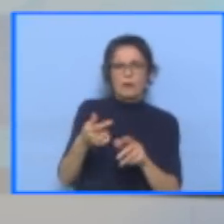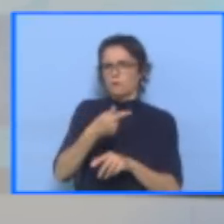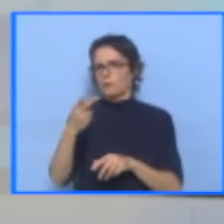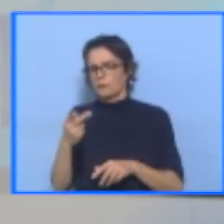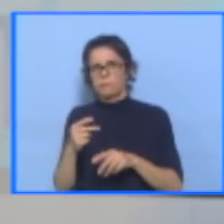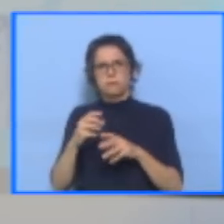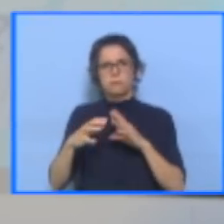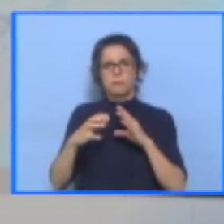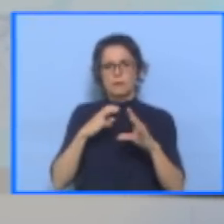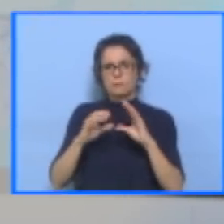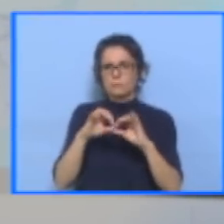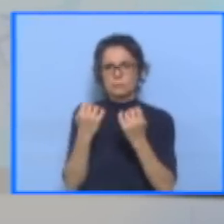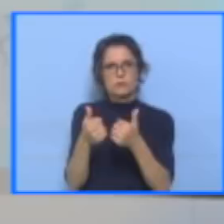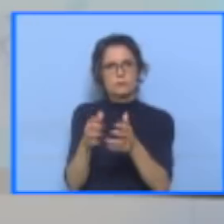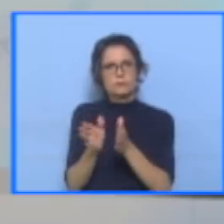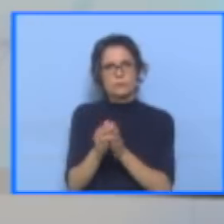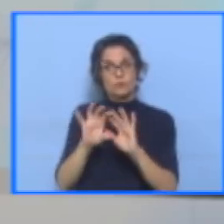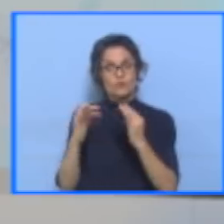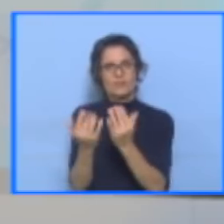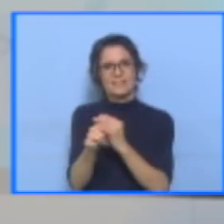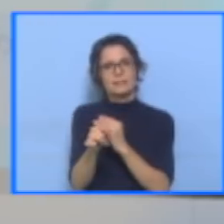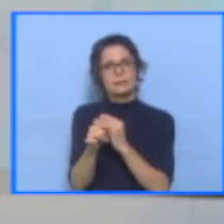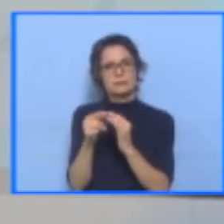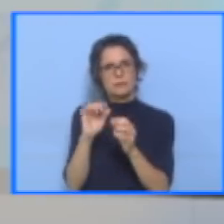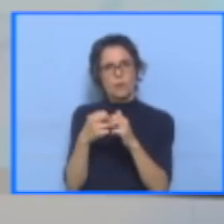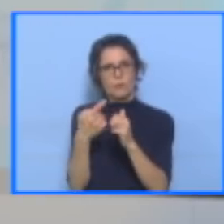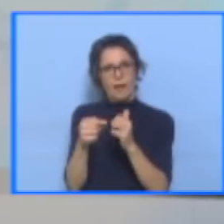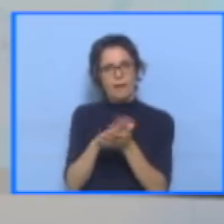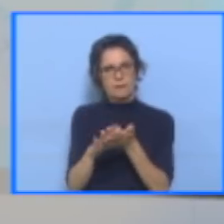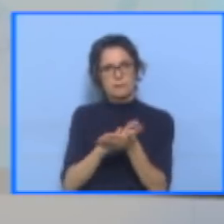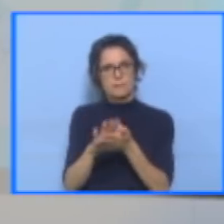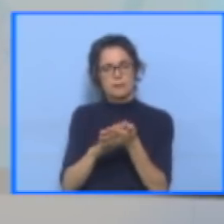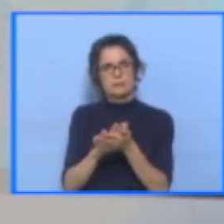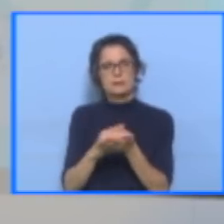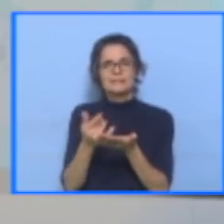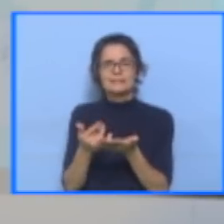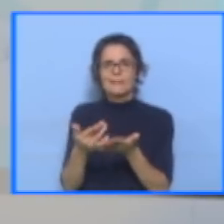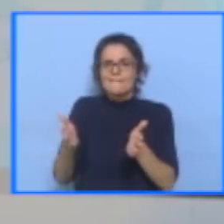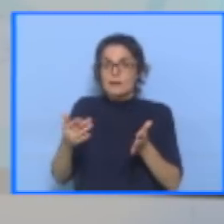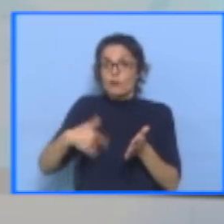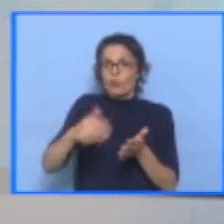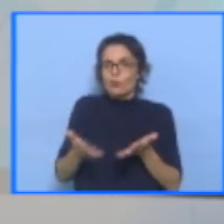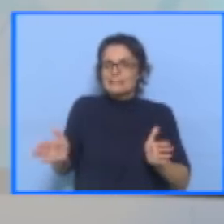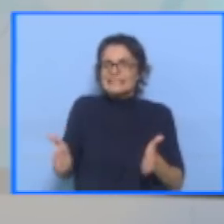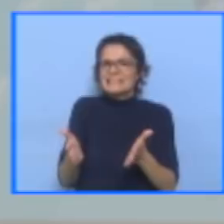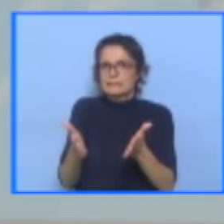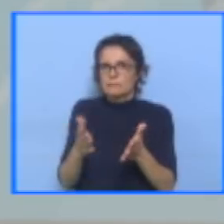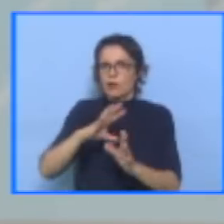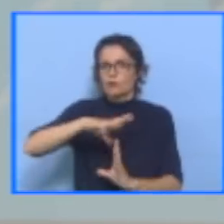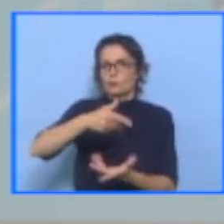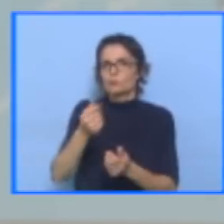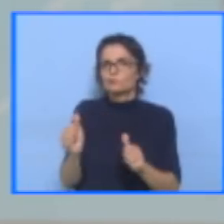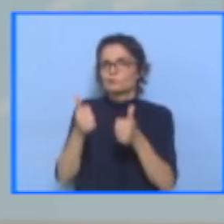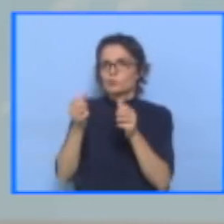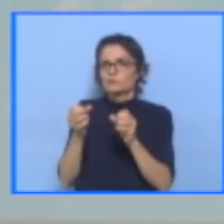social em que, por muitas circunstâncias, nós não estamos a receber suficientes motivos de sonhar com um mundo melhor. Ficam as